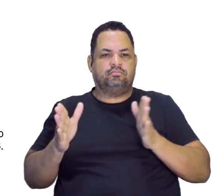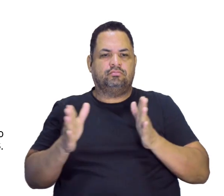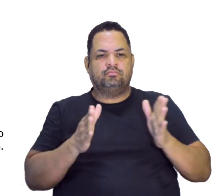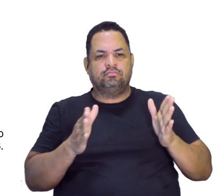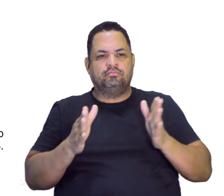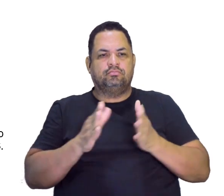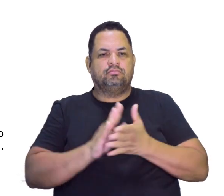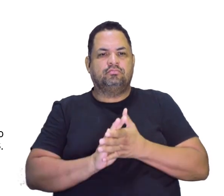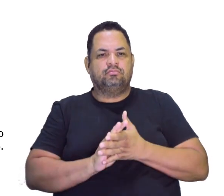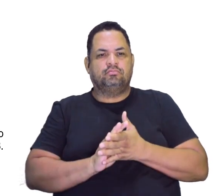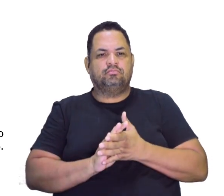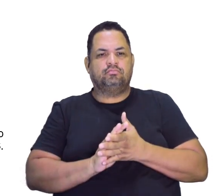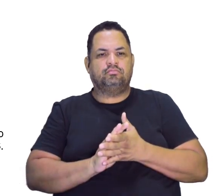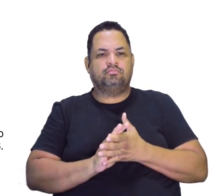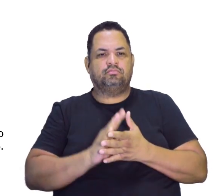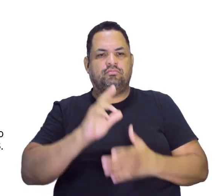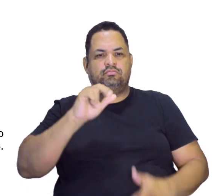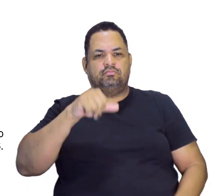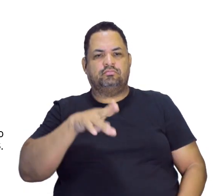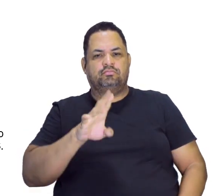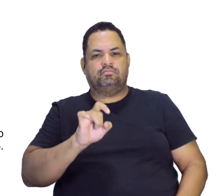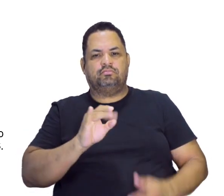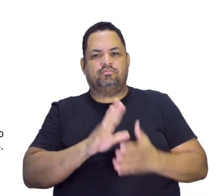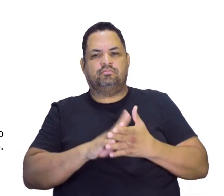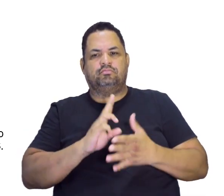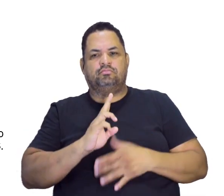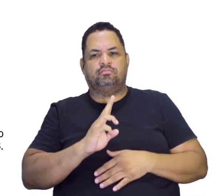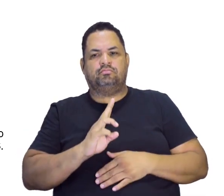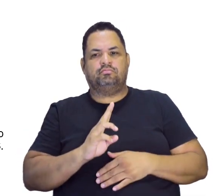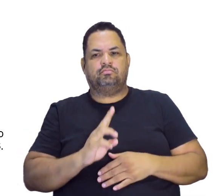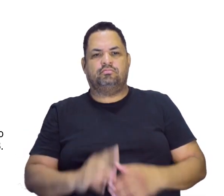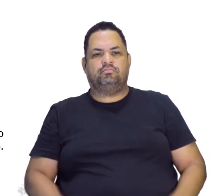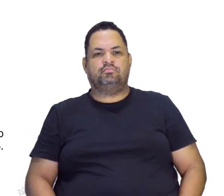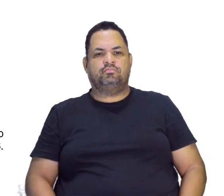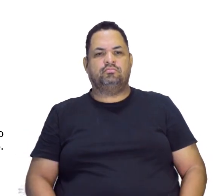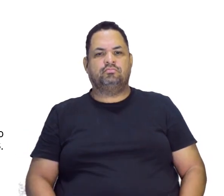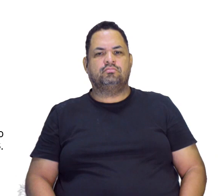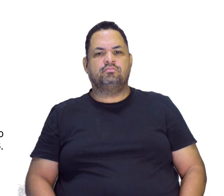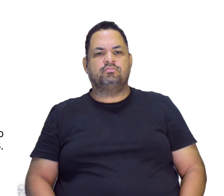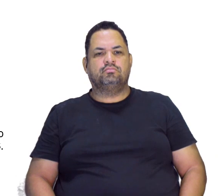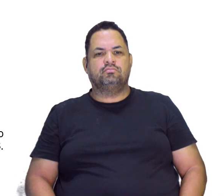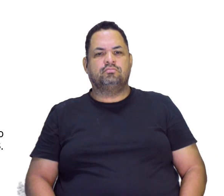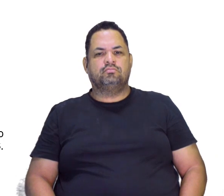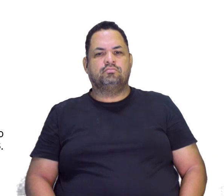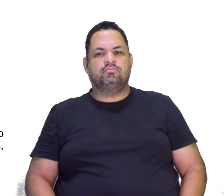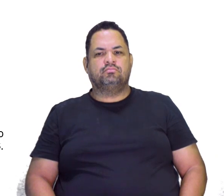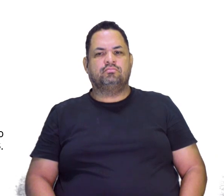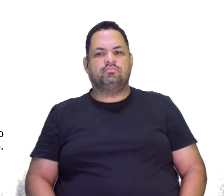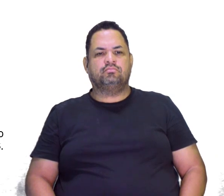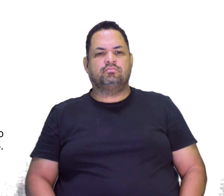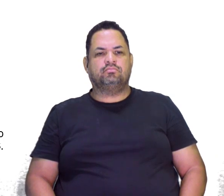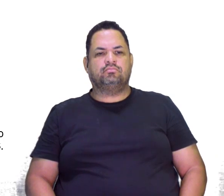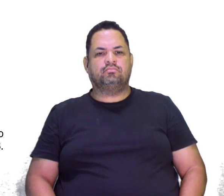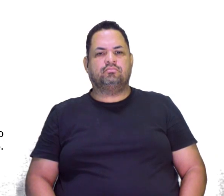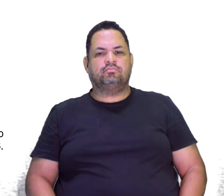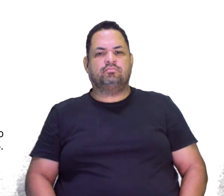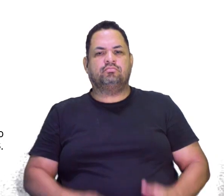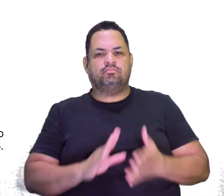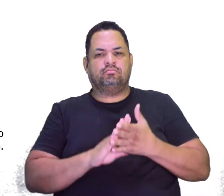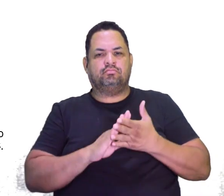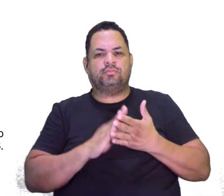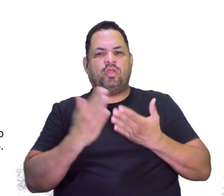nesse período e Anita Anita mafat e Manteve uma